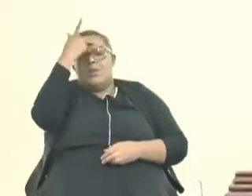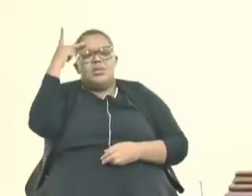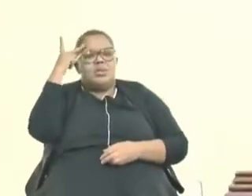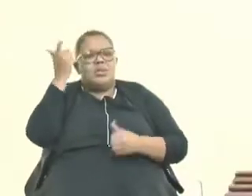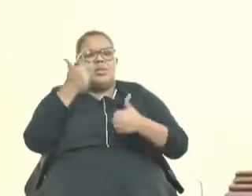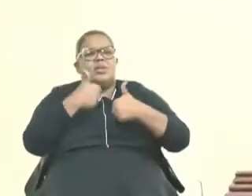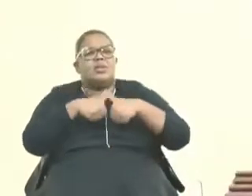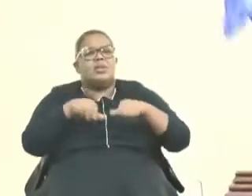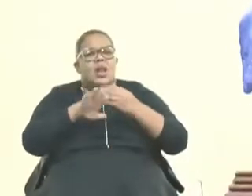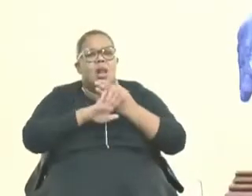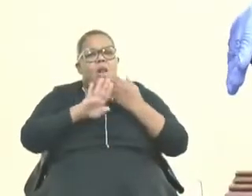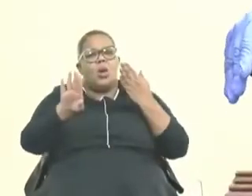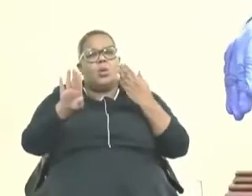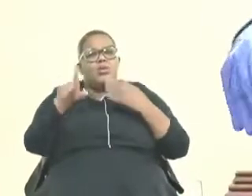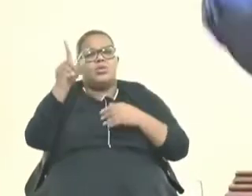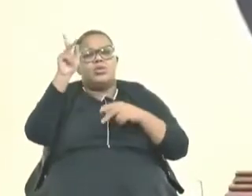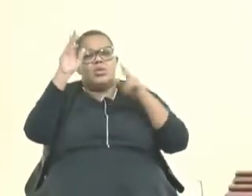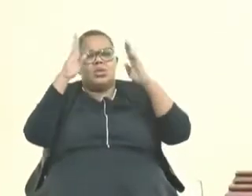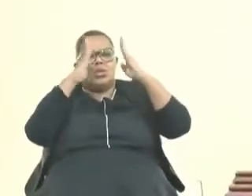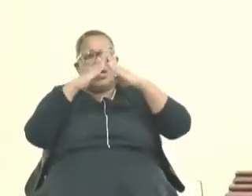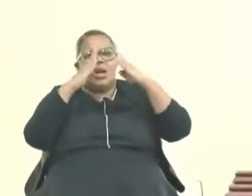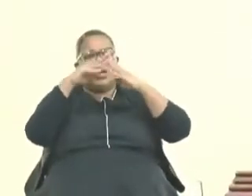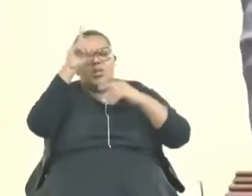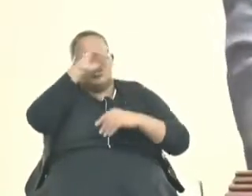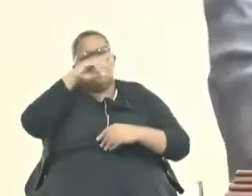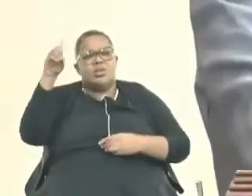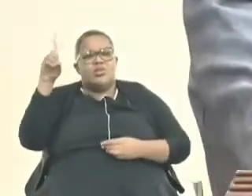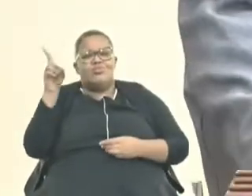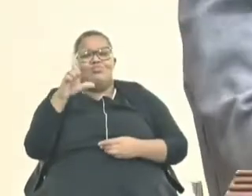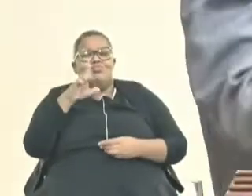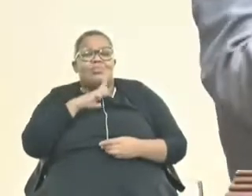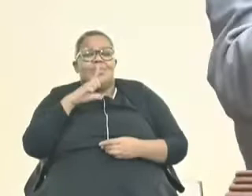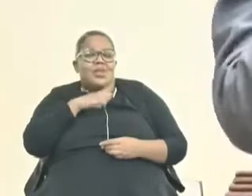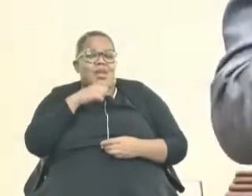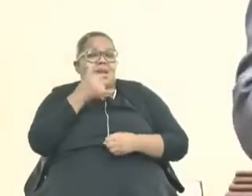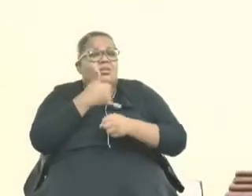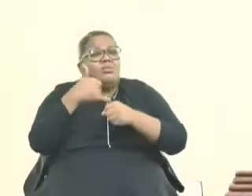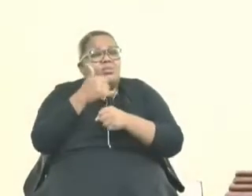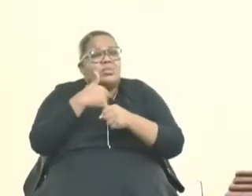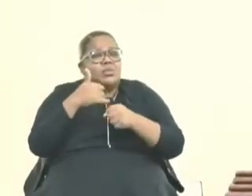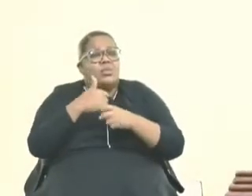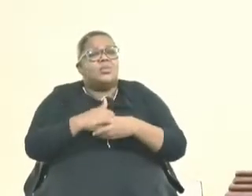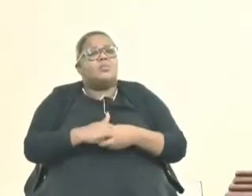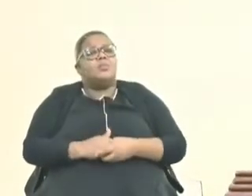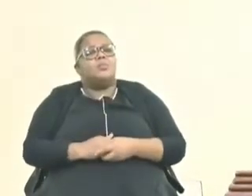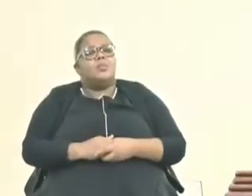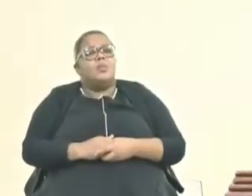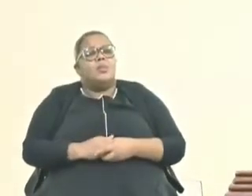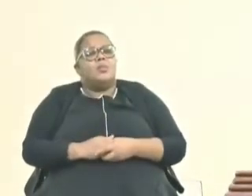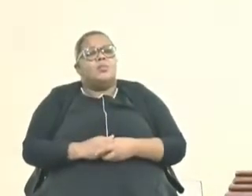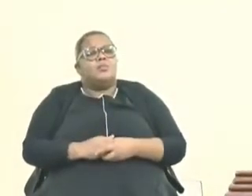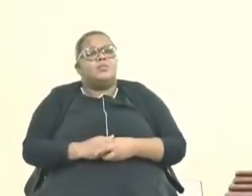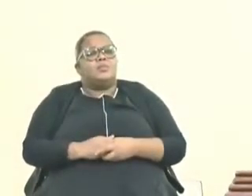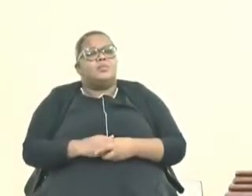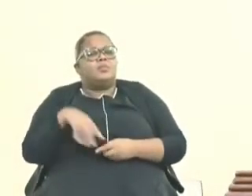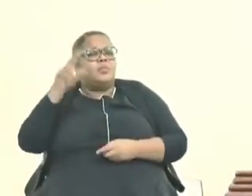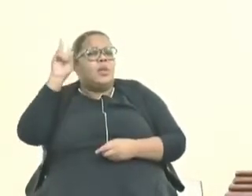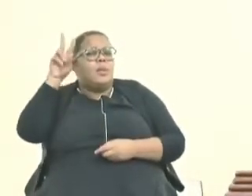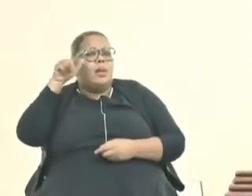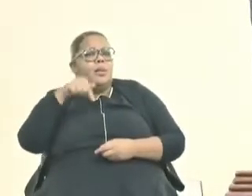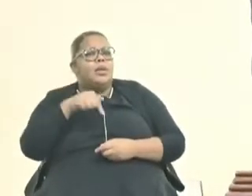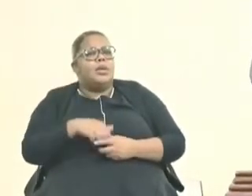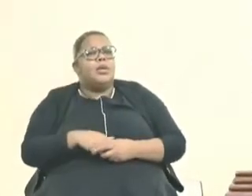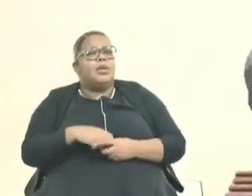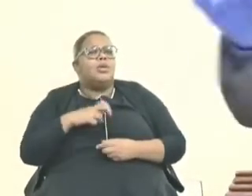casa dele mas está já desligado e não tem mais azeite e agora eu me lembro aqui de uma